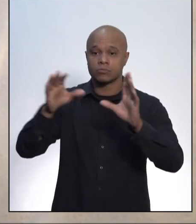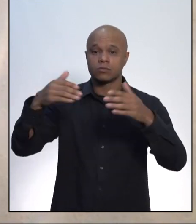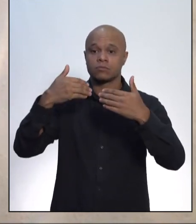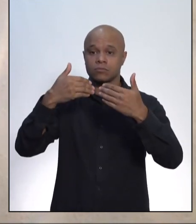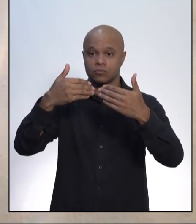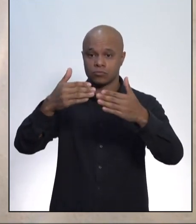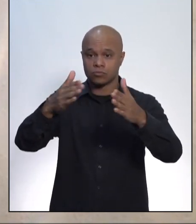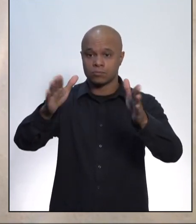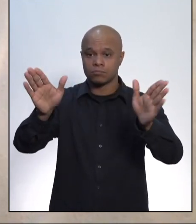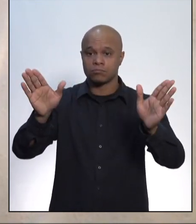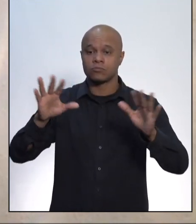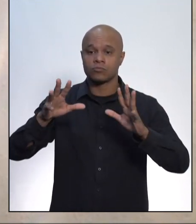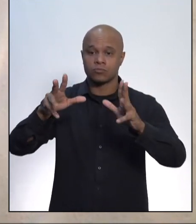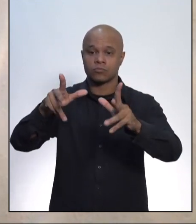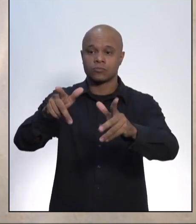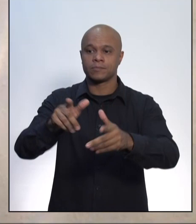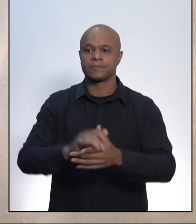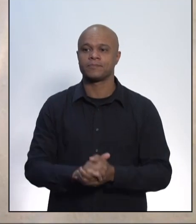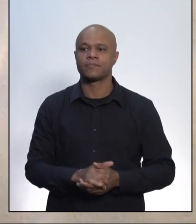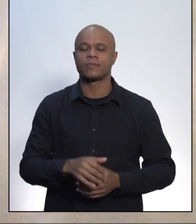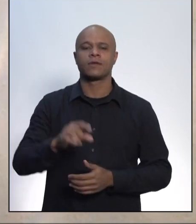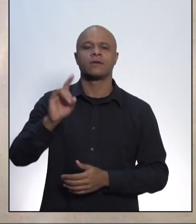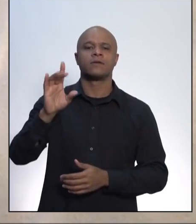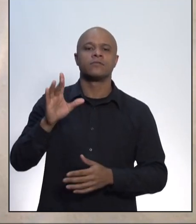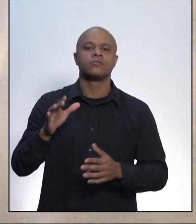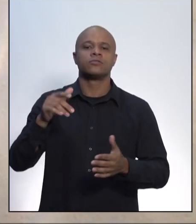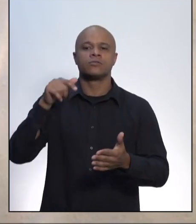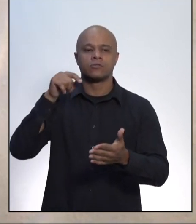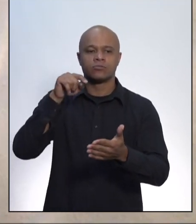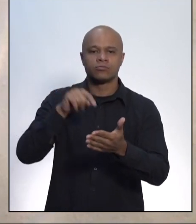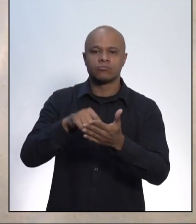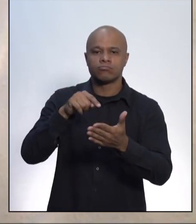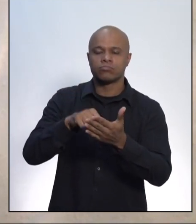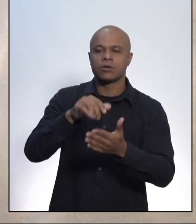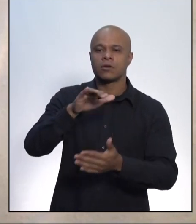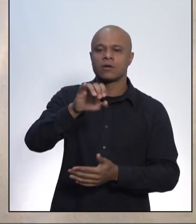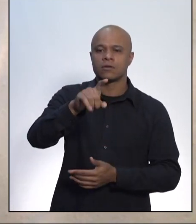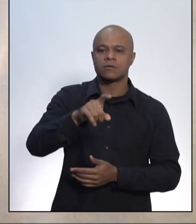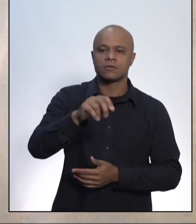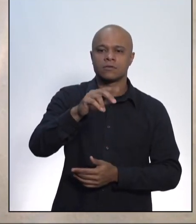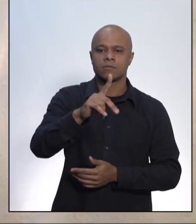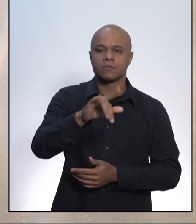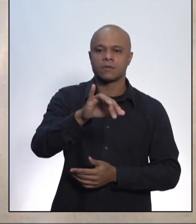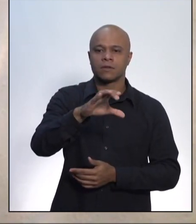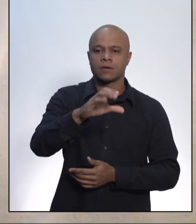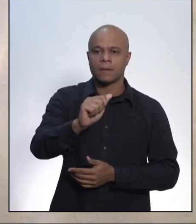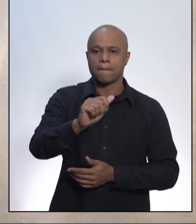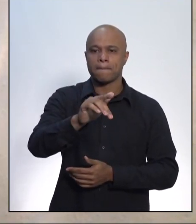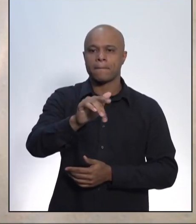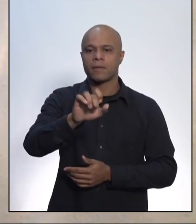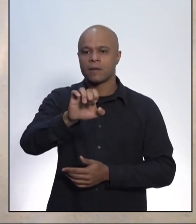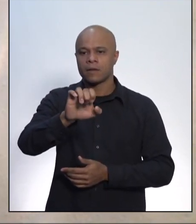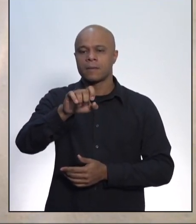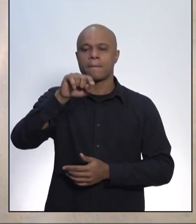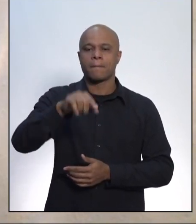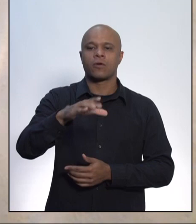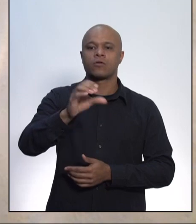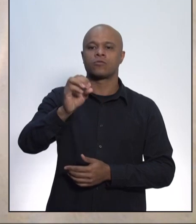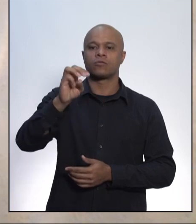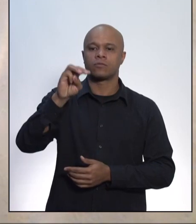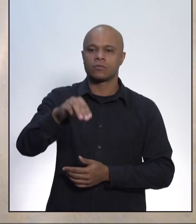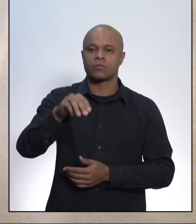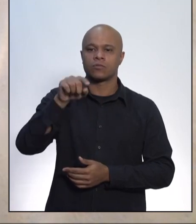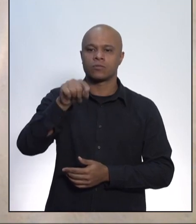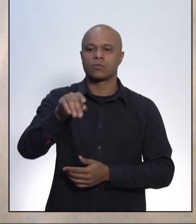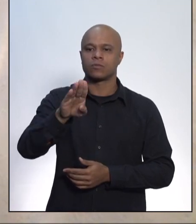o Explicae, basta você se logar na plataforma, que é o link explicae.com.br, acessar o seu RA, que